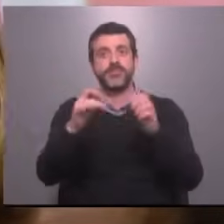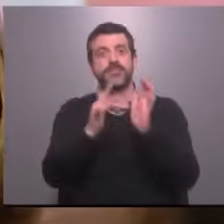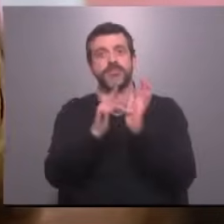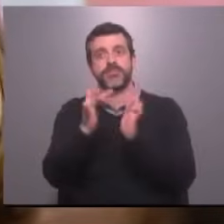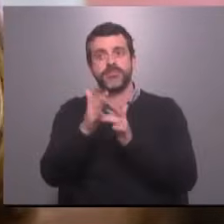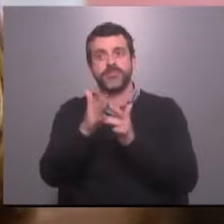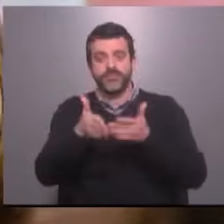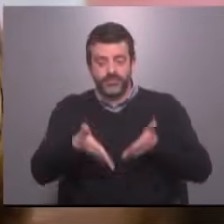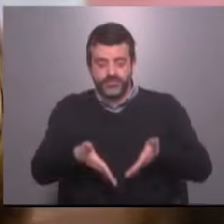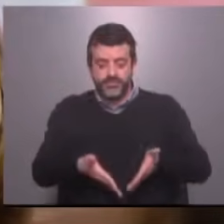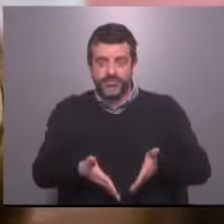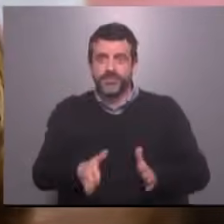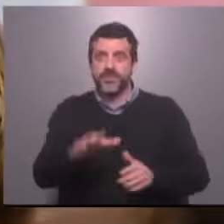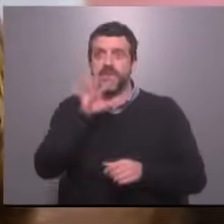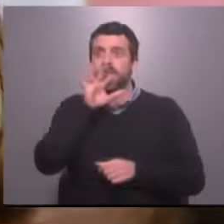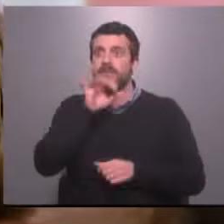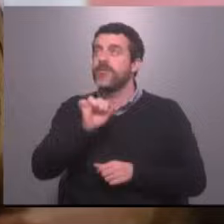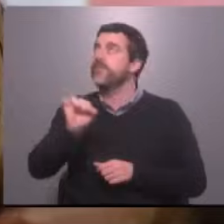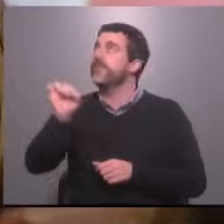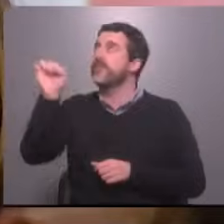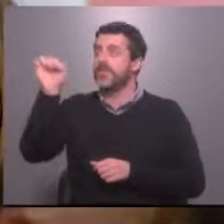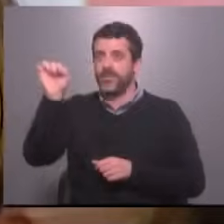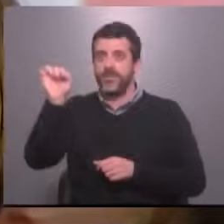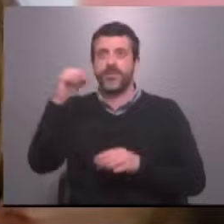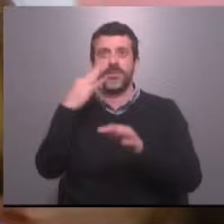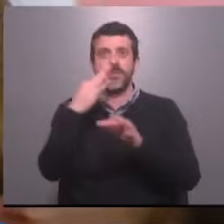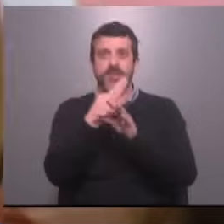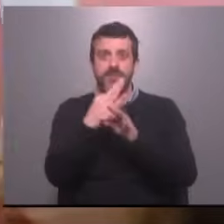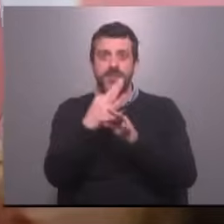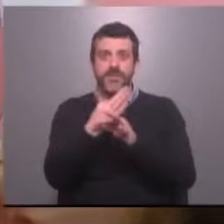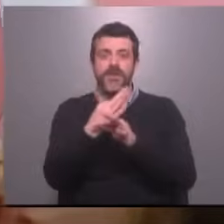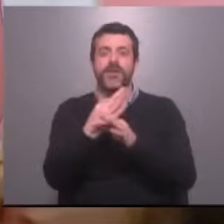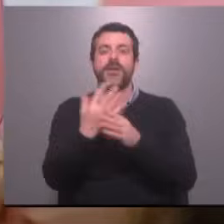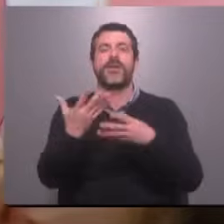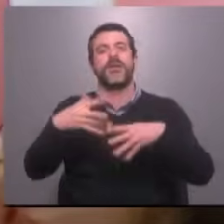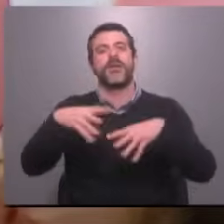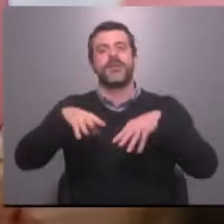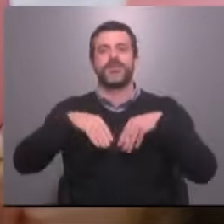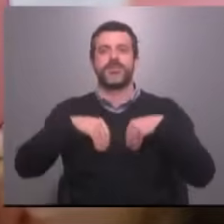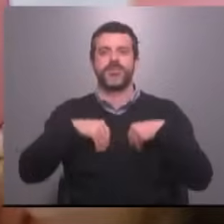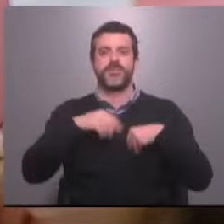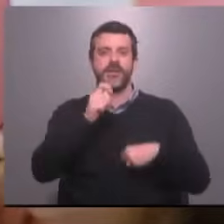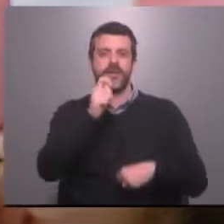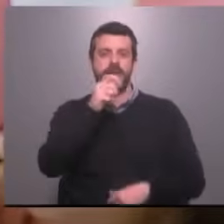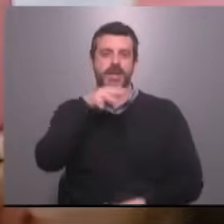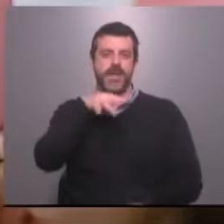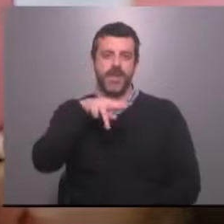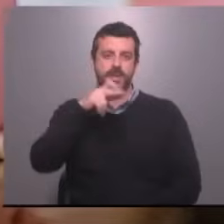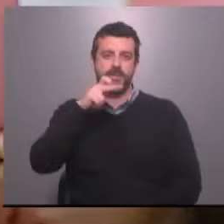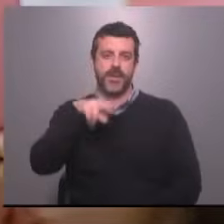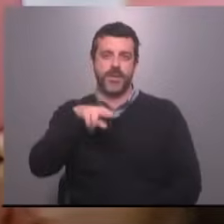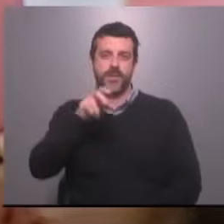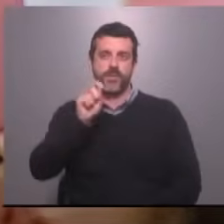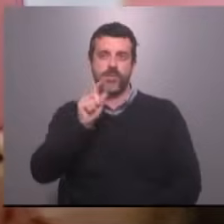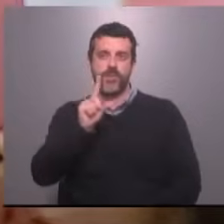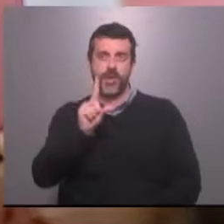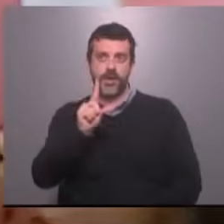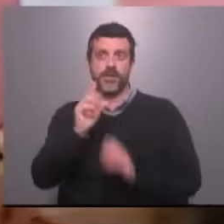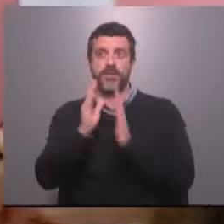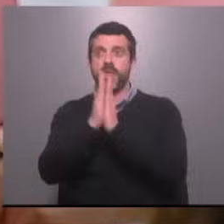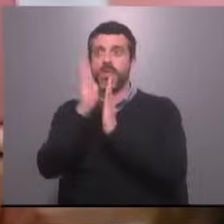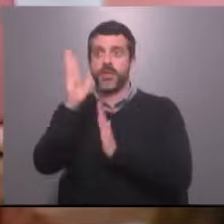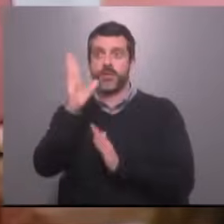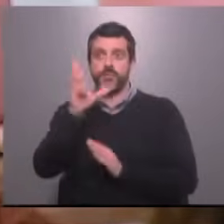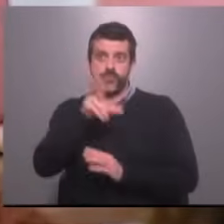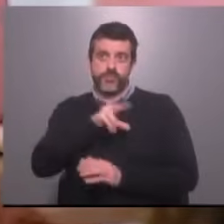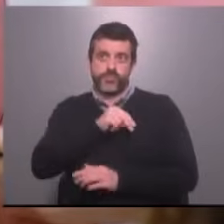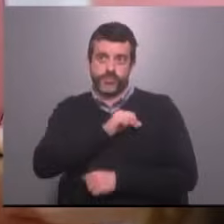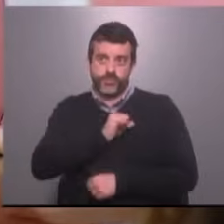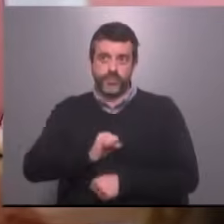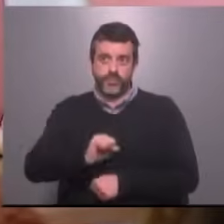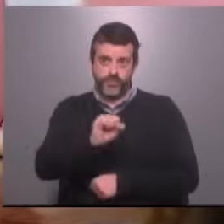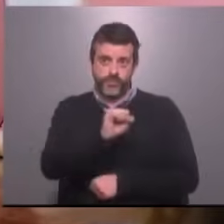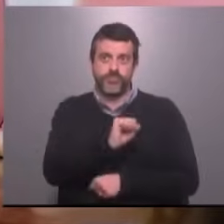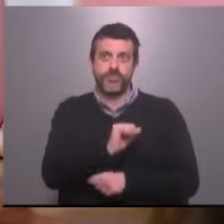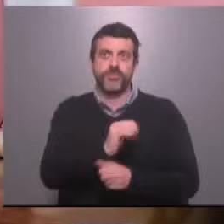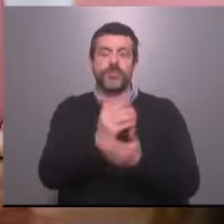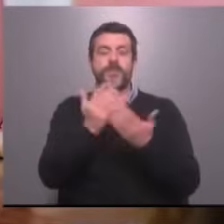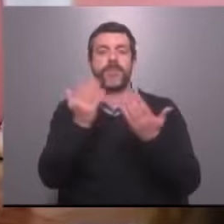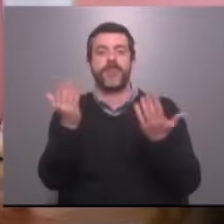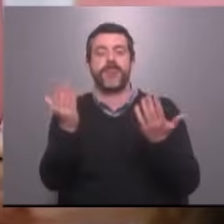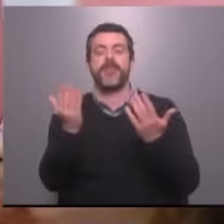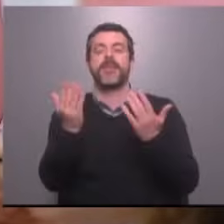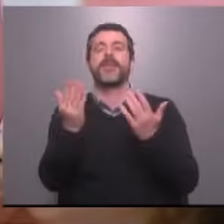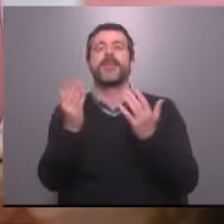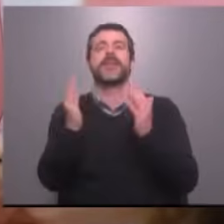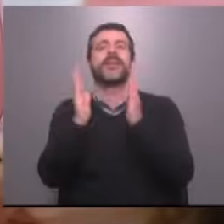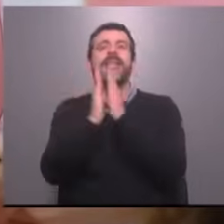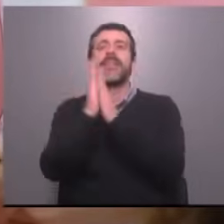ao celebrar as festas do nascimento do vosso Filho, acolher o Emmanuel, Deus conosco, nascido